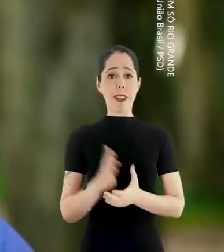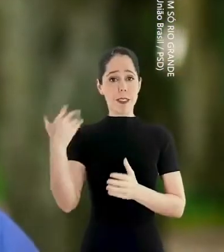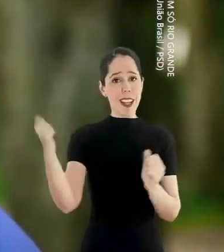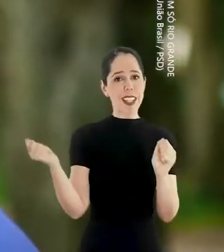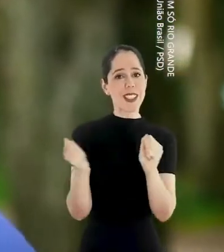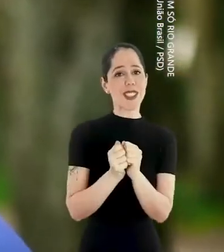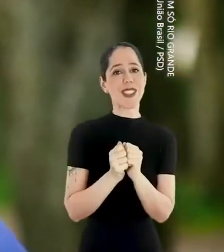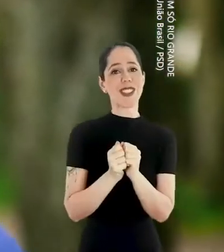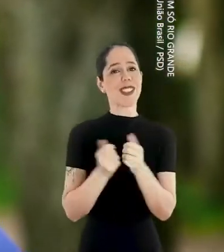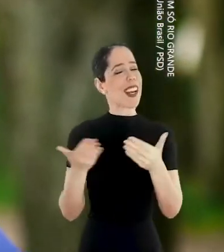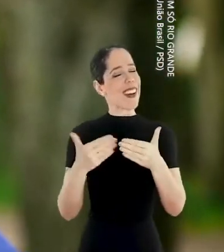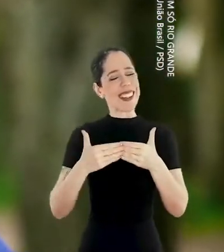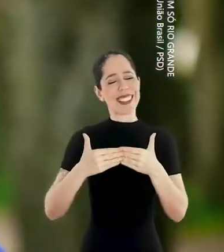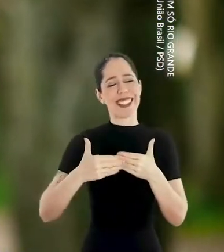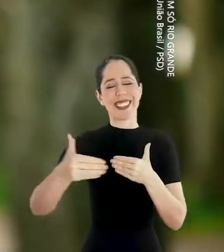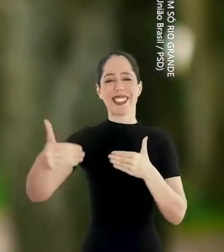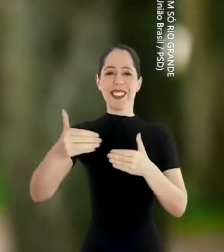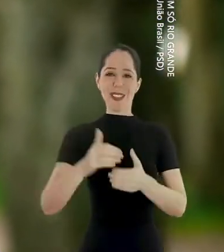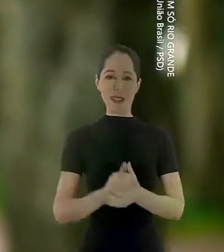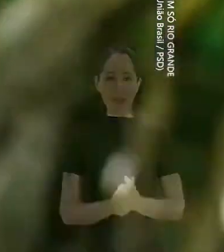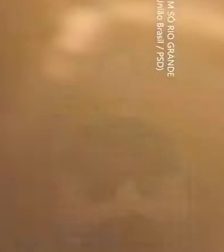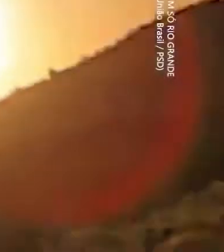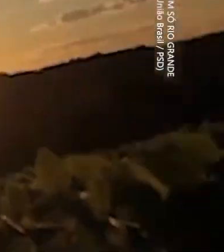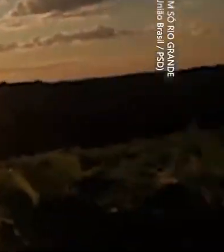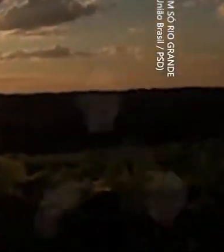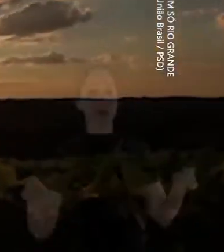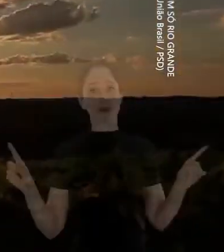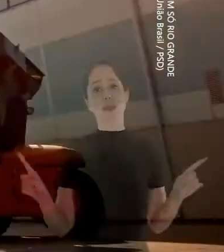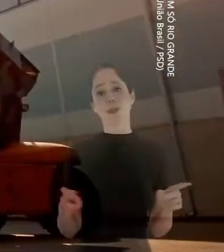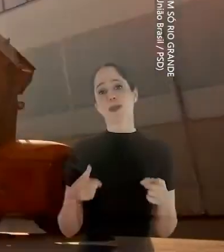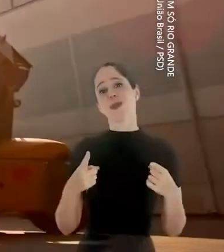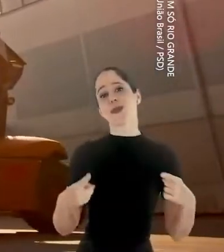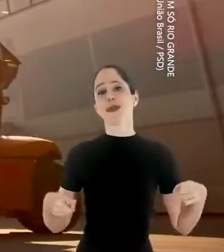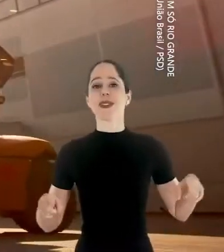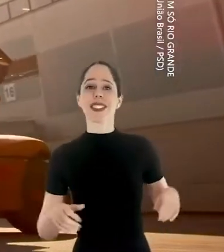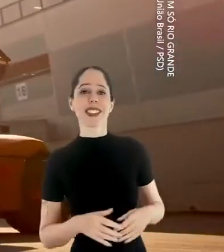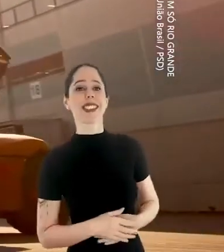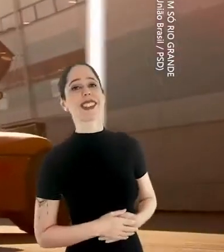juntos. Agora é só daqui para frente.